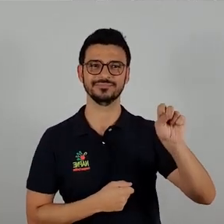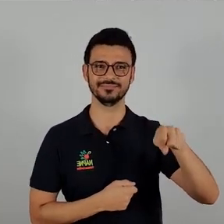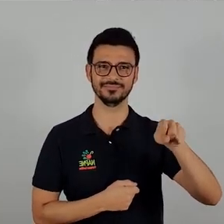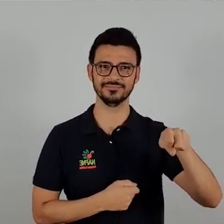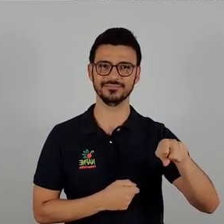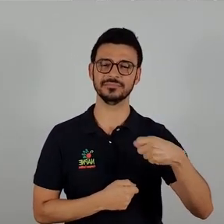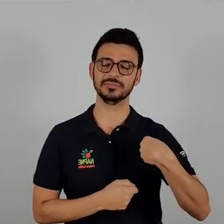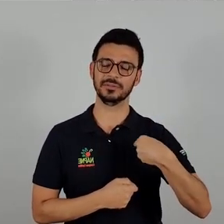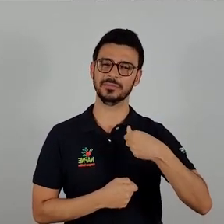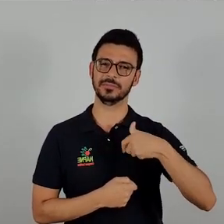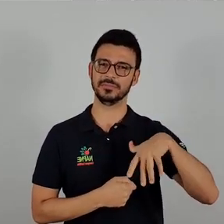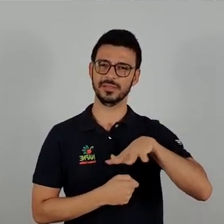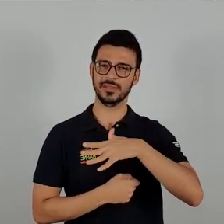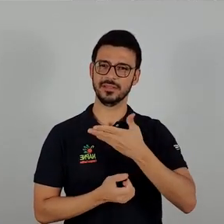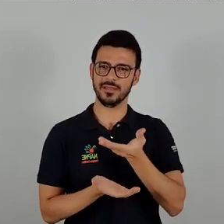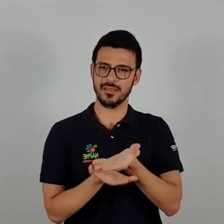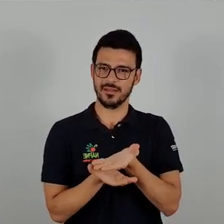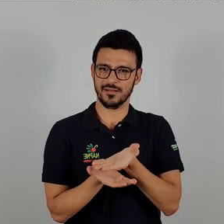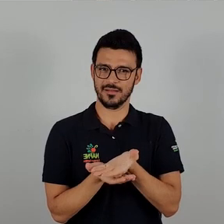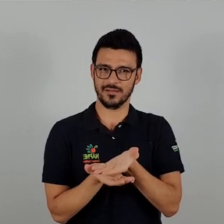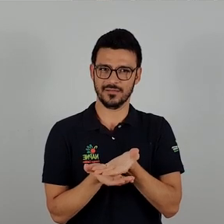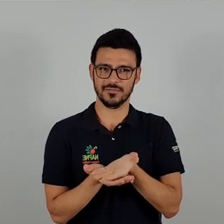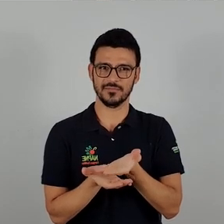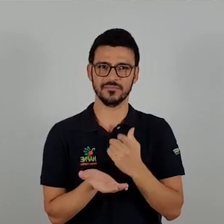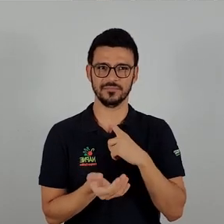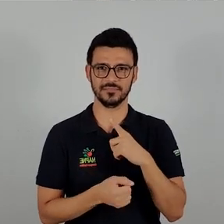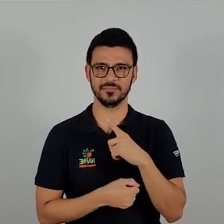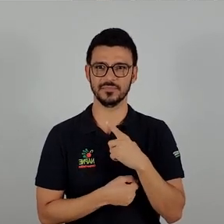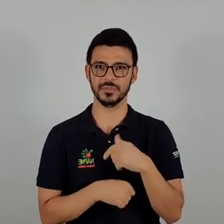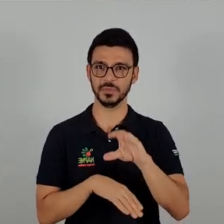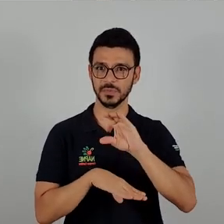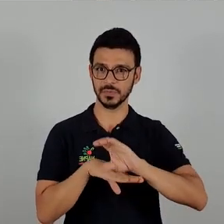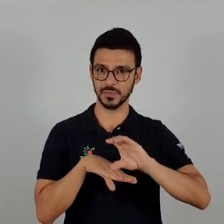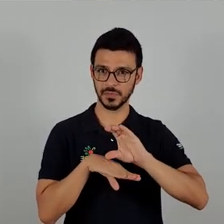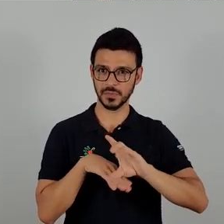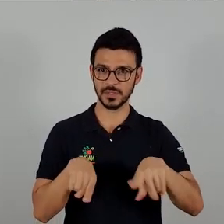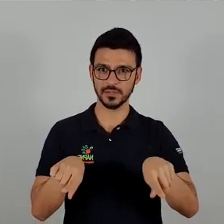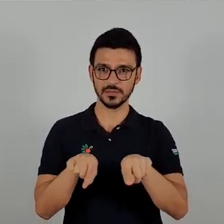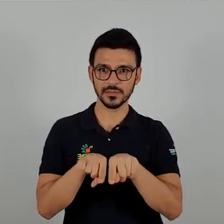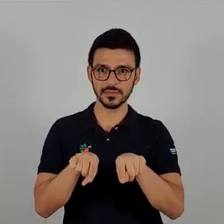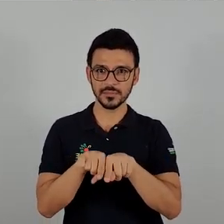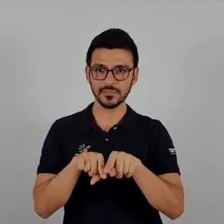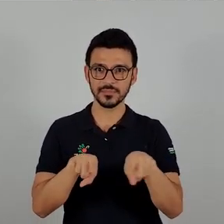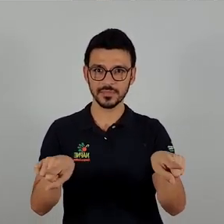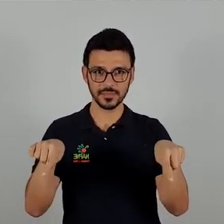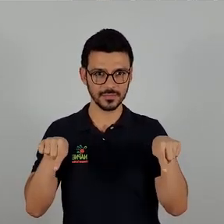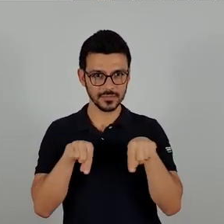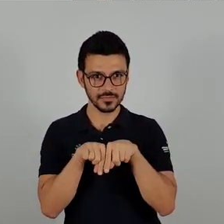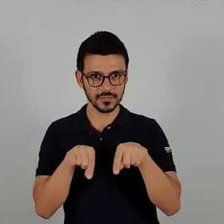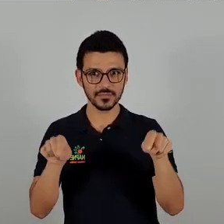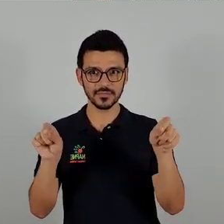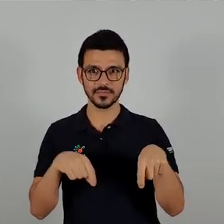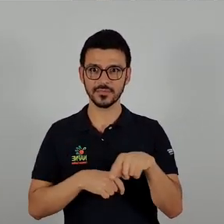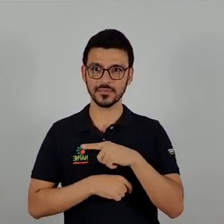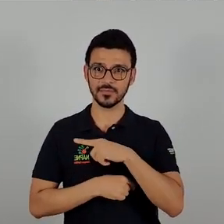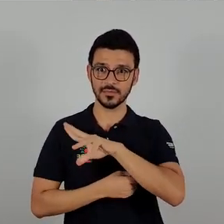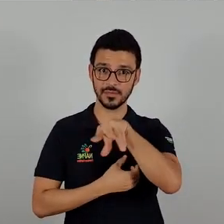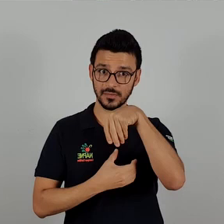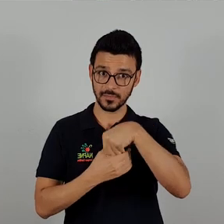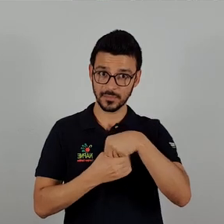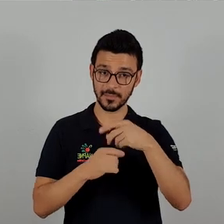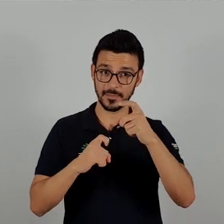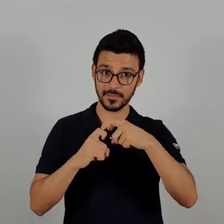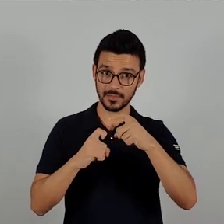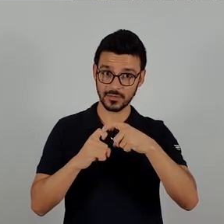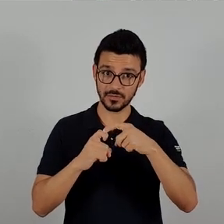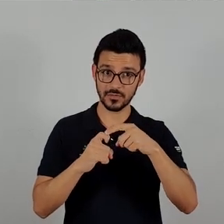meu ambiente de aulas de final de semana, que a gente faz os cursos também, né? É uma sala nossa, já que dentro